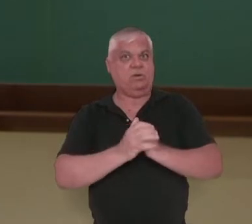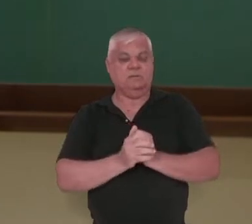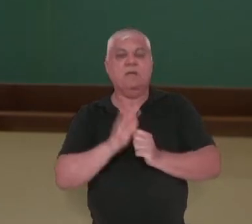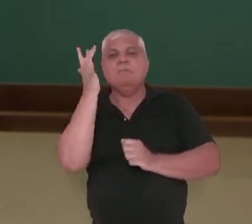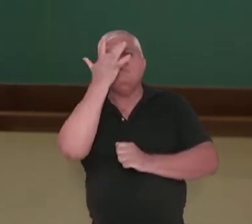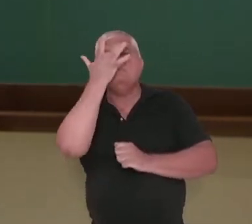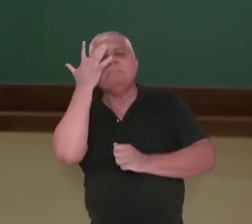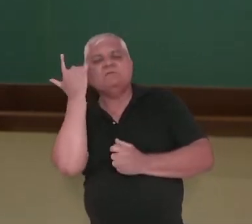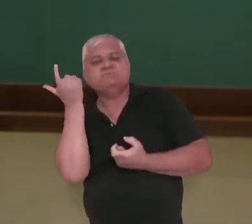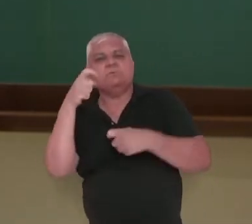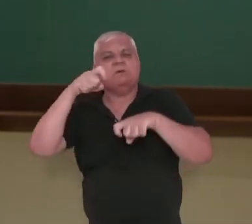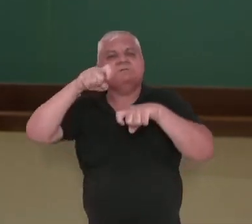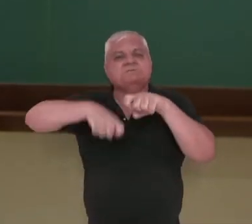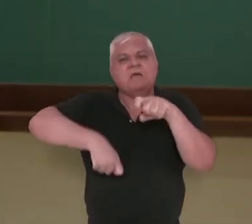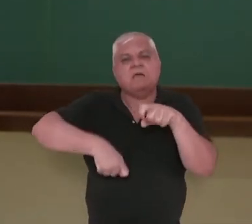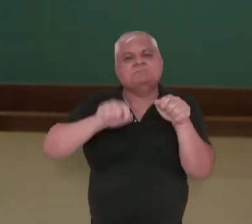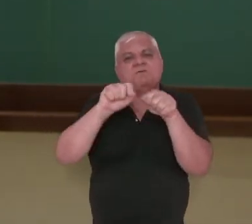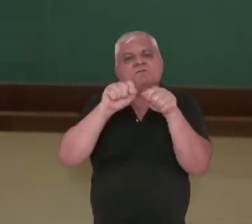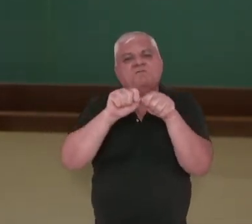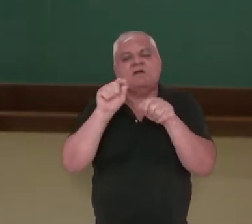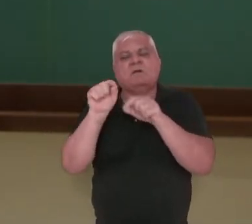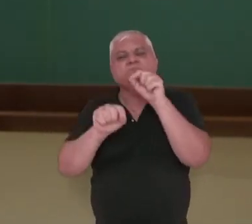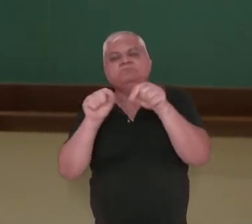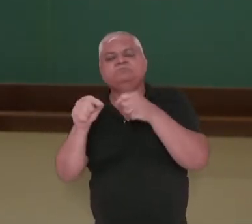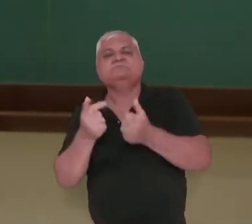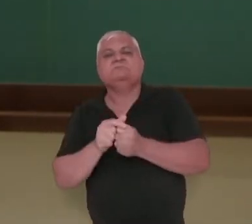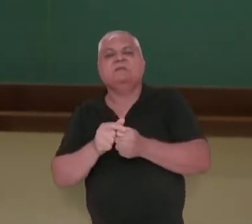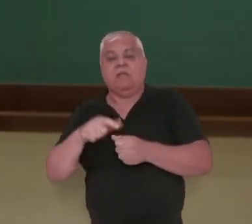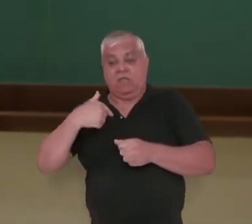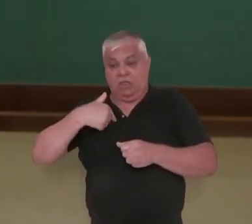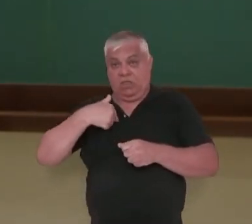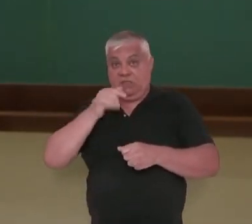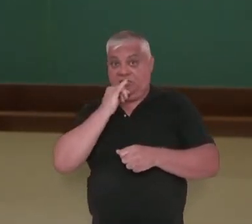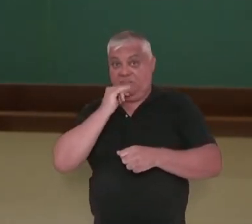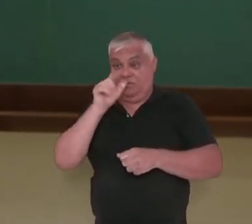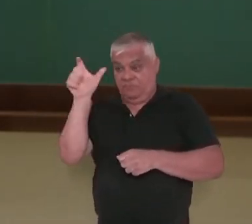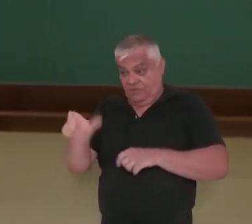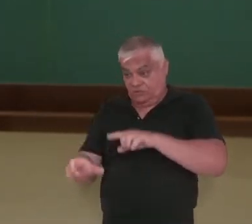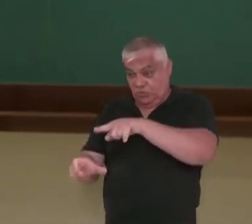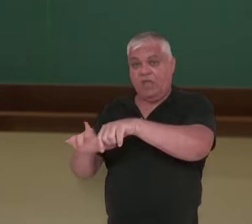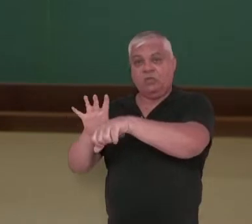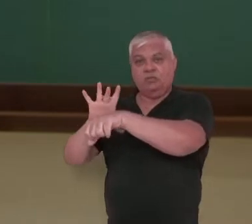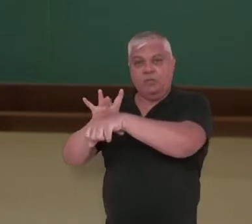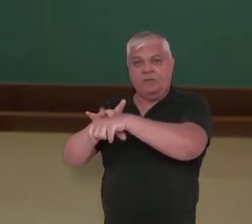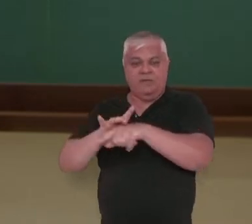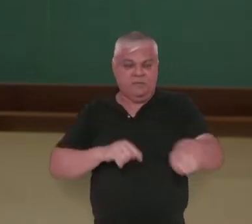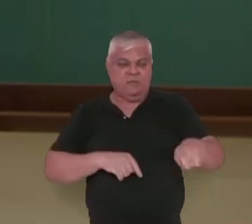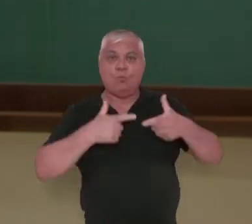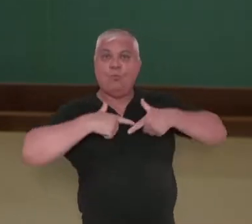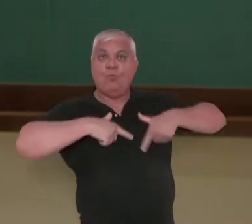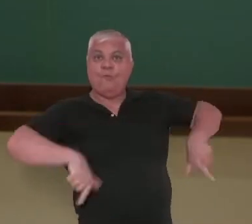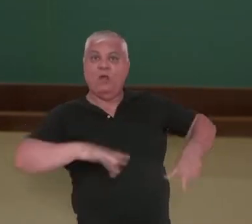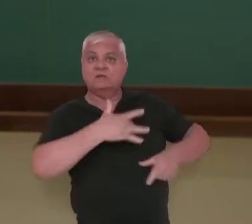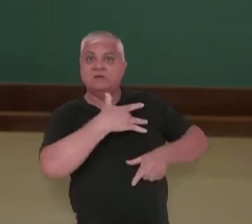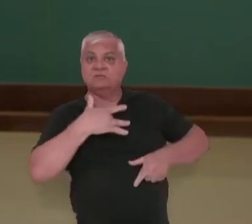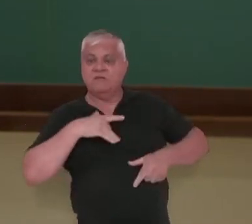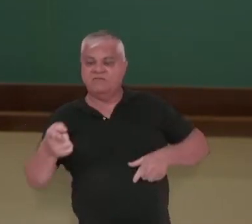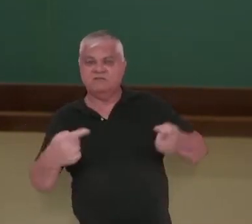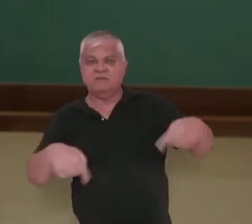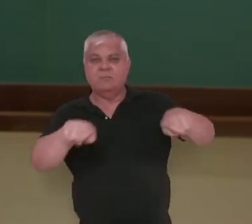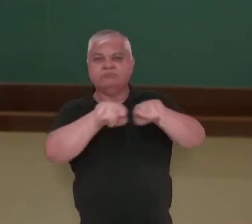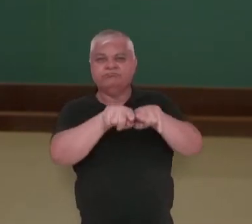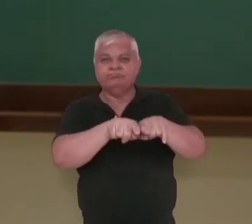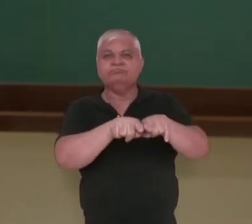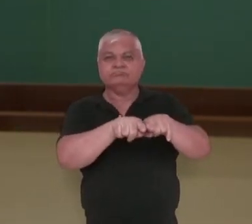pessoa que está infectada com aquela que não está infectada, né? Então, já falei aqui para você um tipo de transmissão